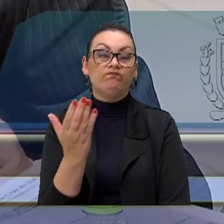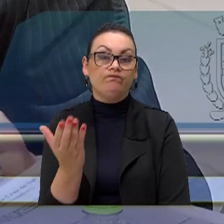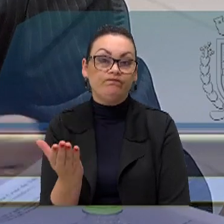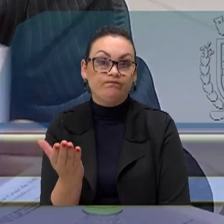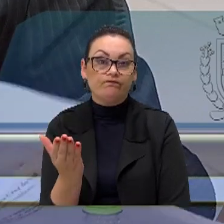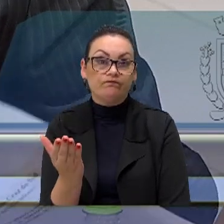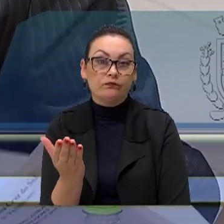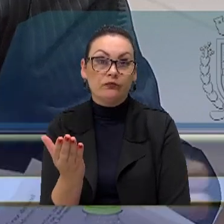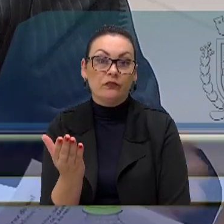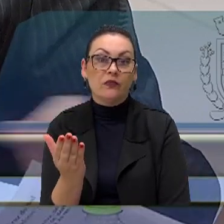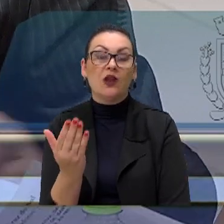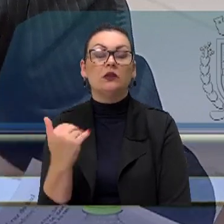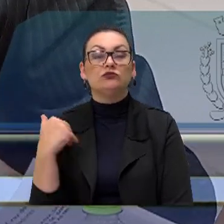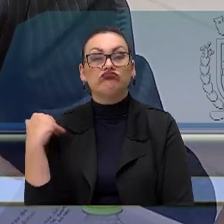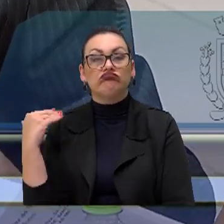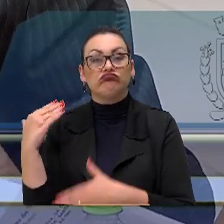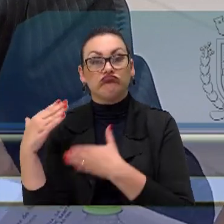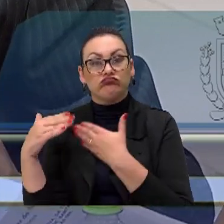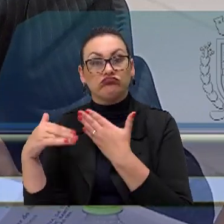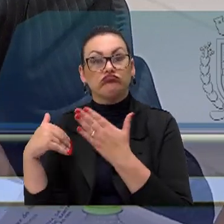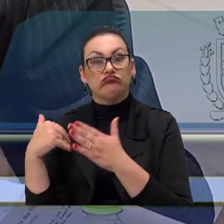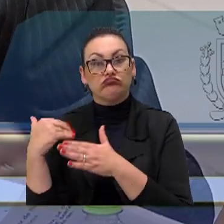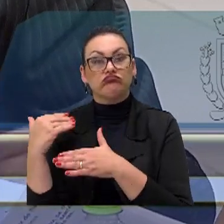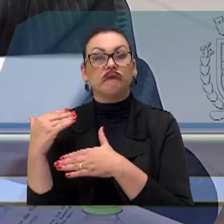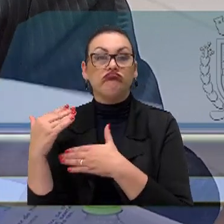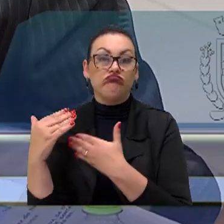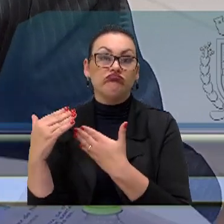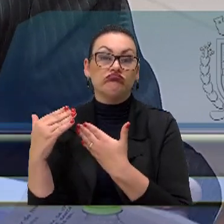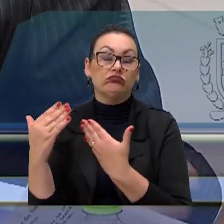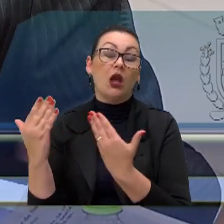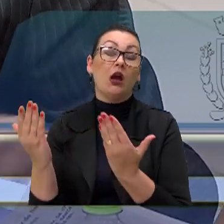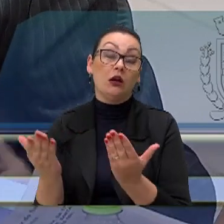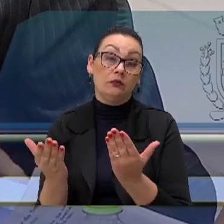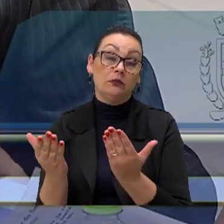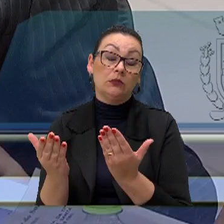esse projeto ele vinha tramitando e tendo em vista